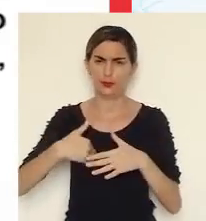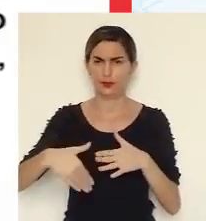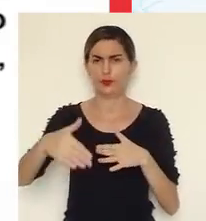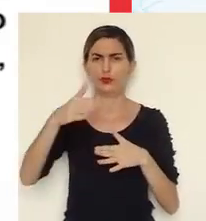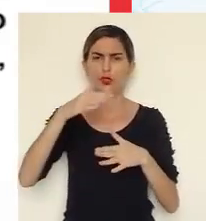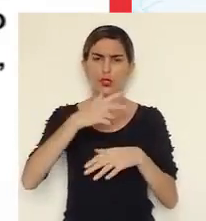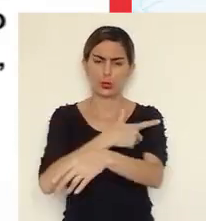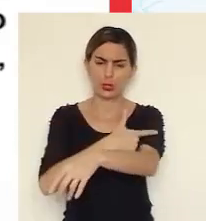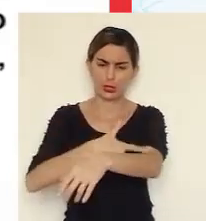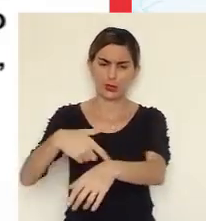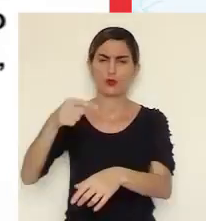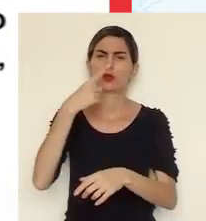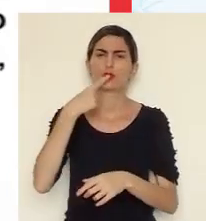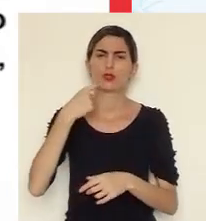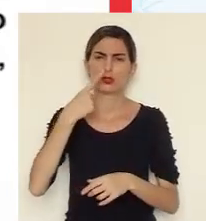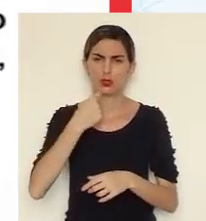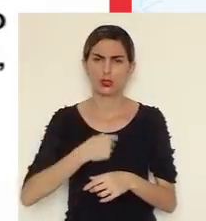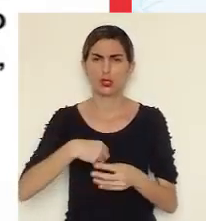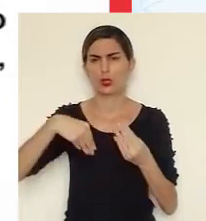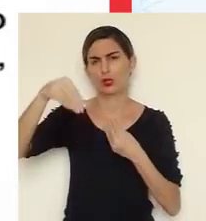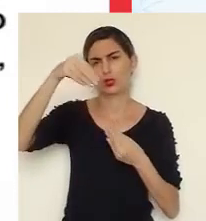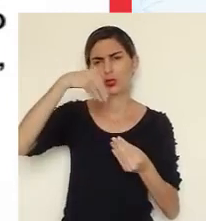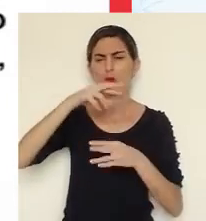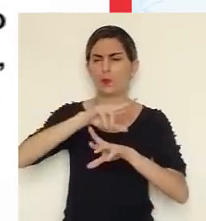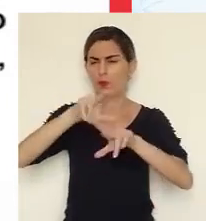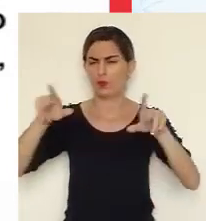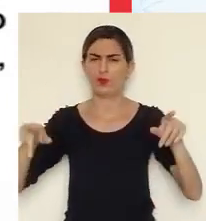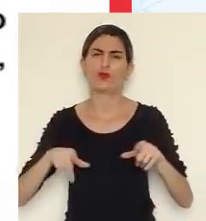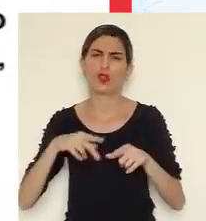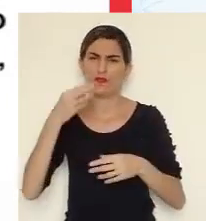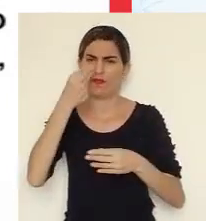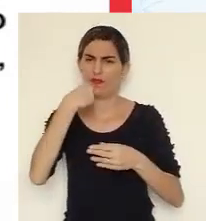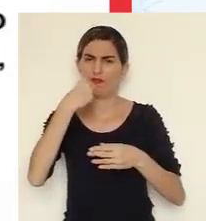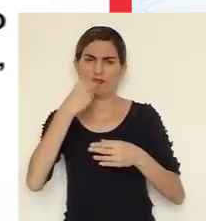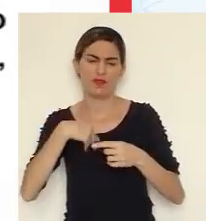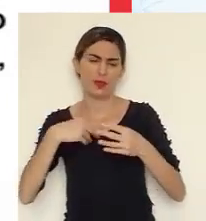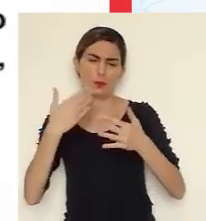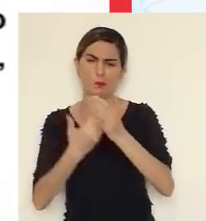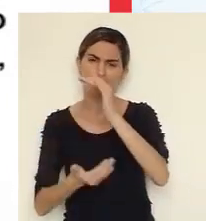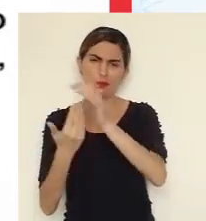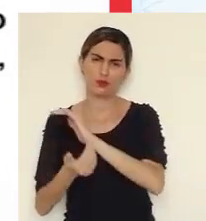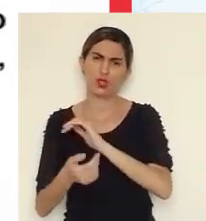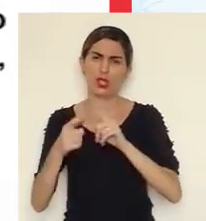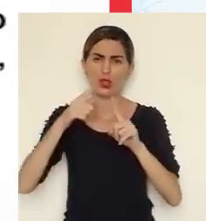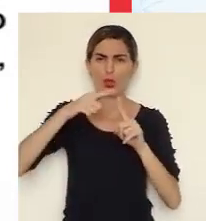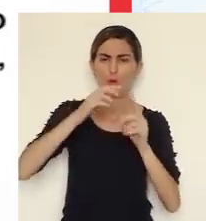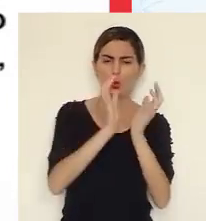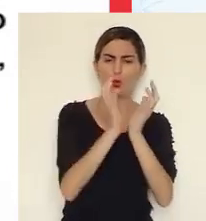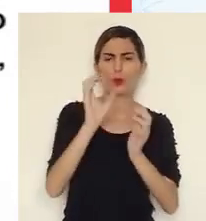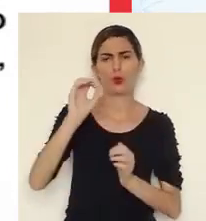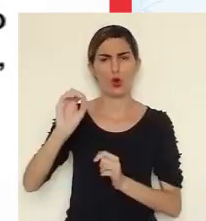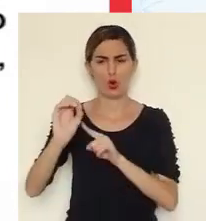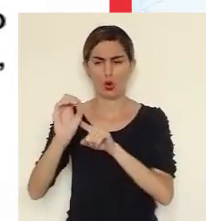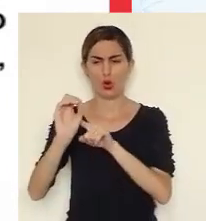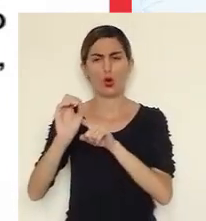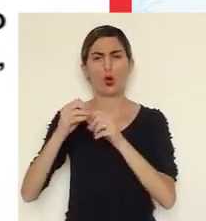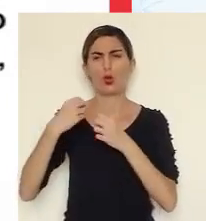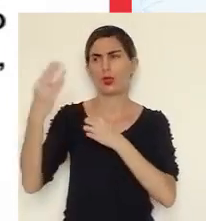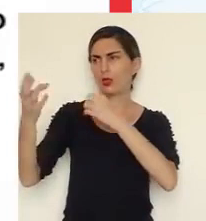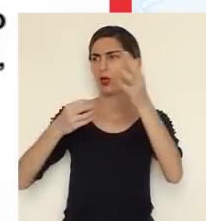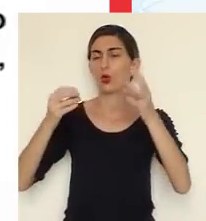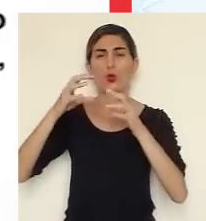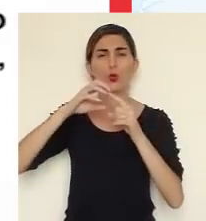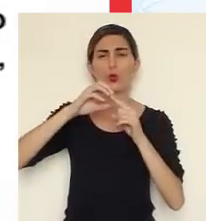aleatórias iniciais de transfusões sanguíneas resultaram em muitos fracassos. Os indivíduos do grupo O são